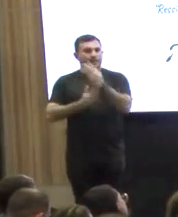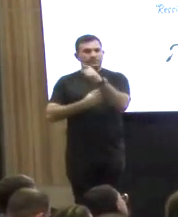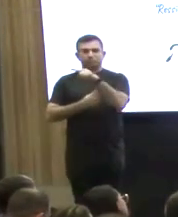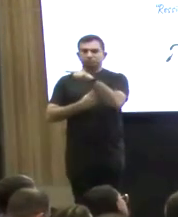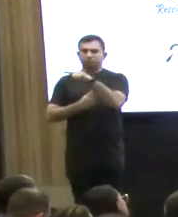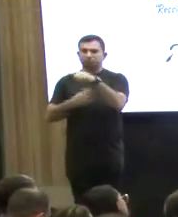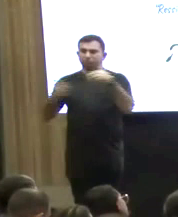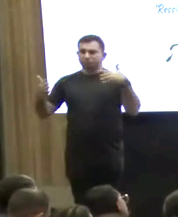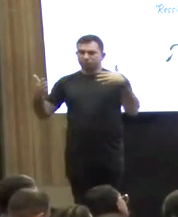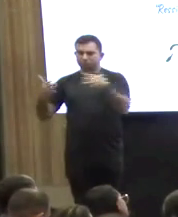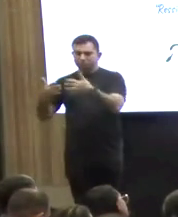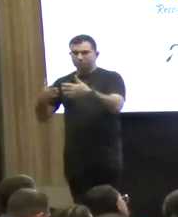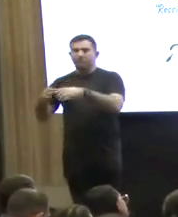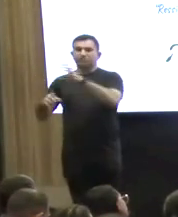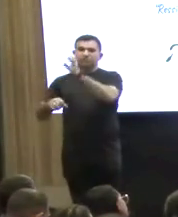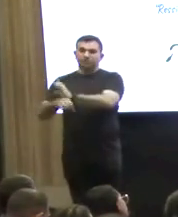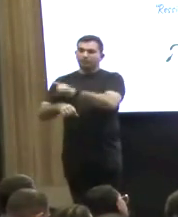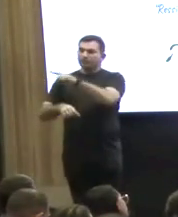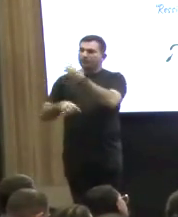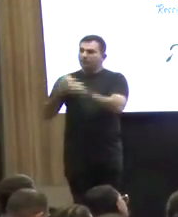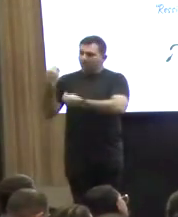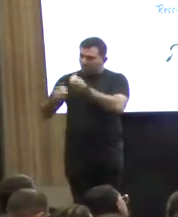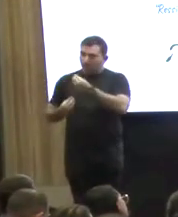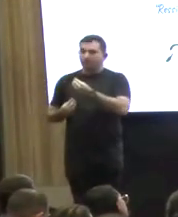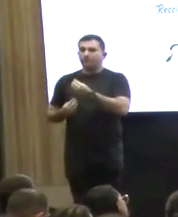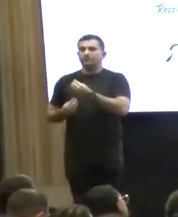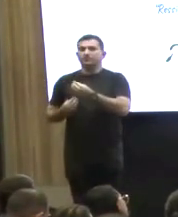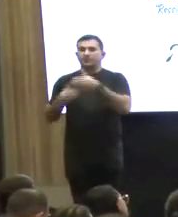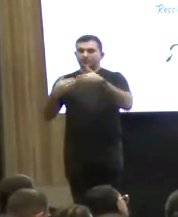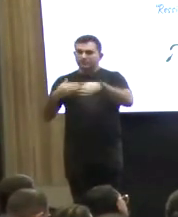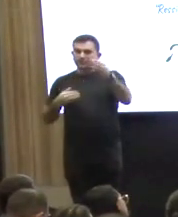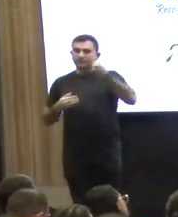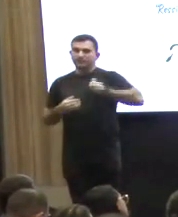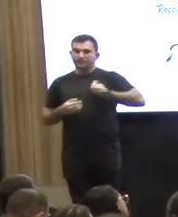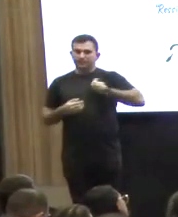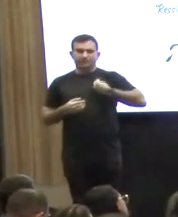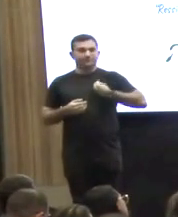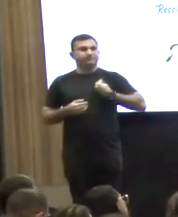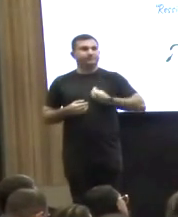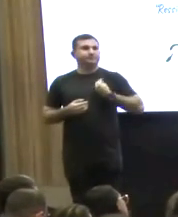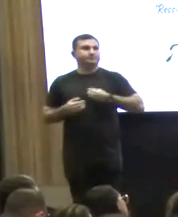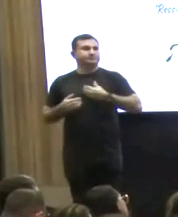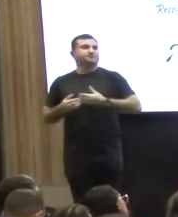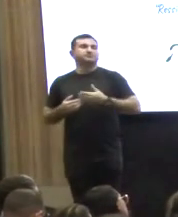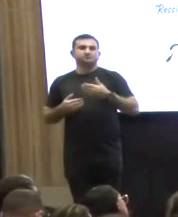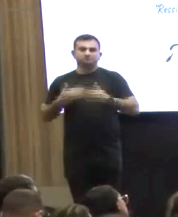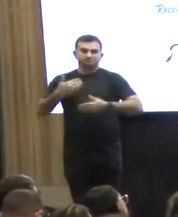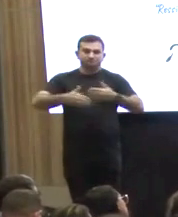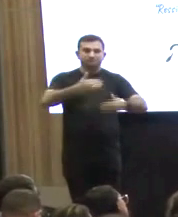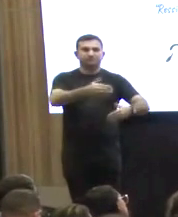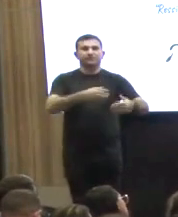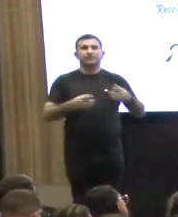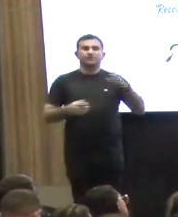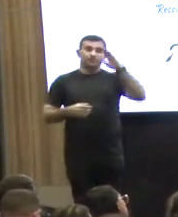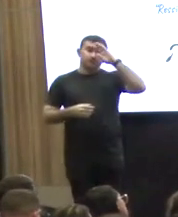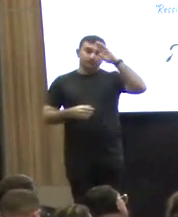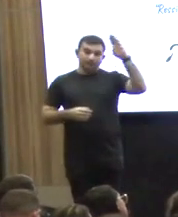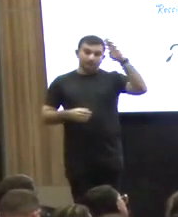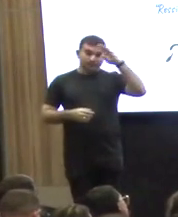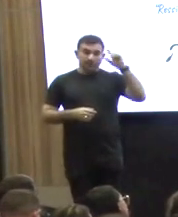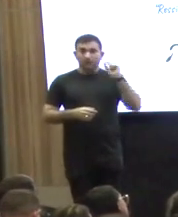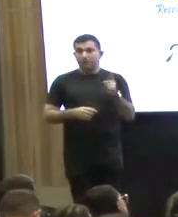levar essa discussão, não somente do ponto de vista da vida cotidiana das pessoas, mas de que é necessário que o Estado democrático